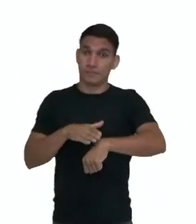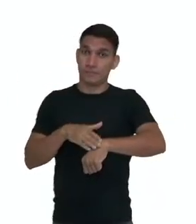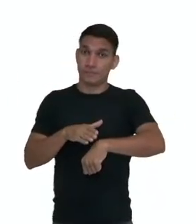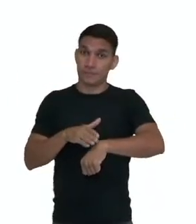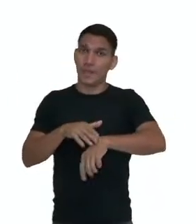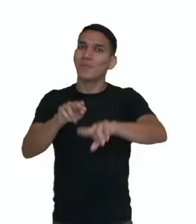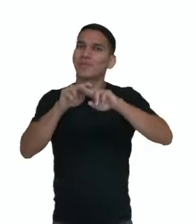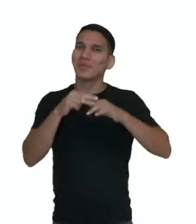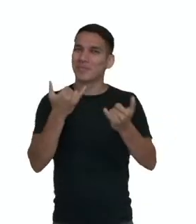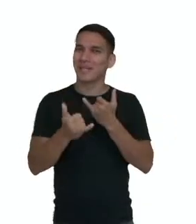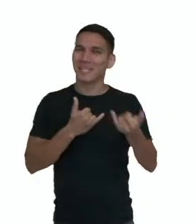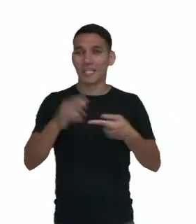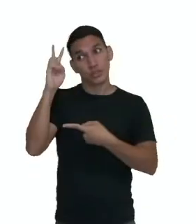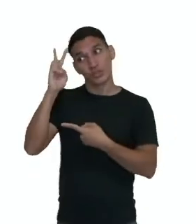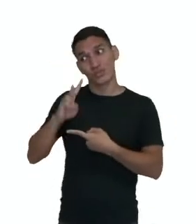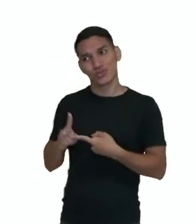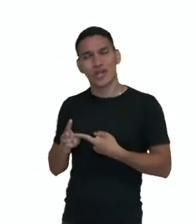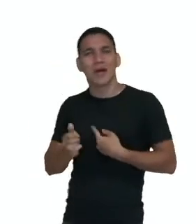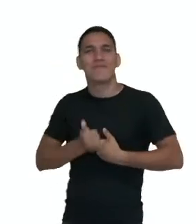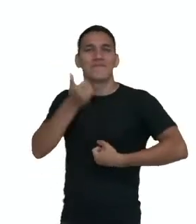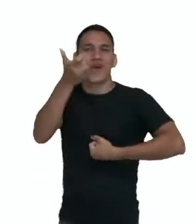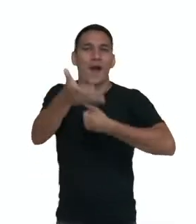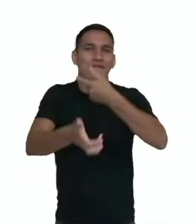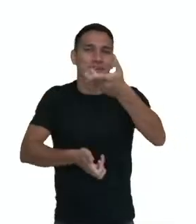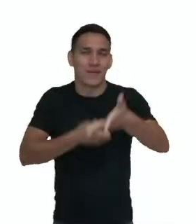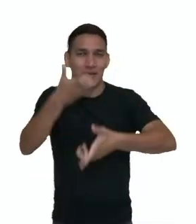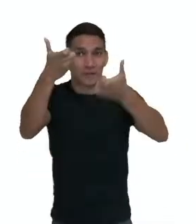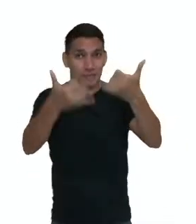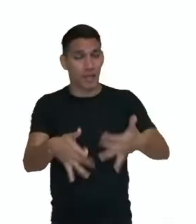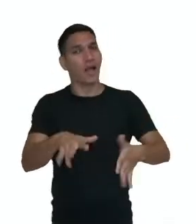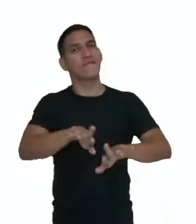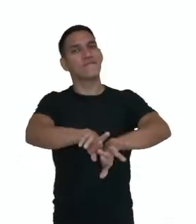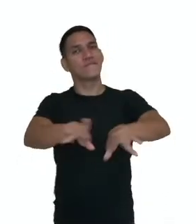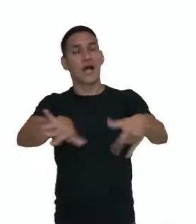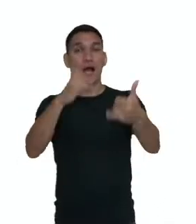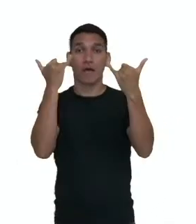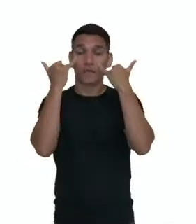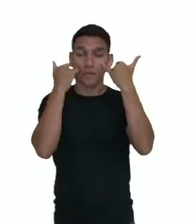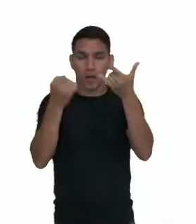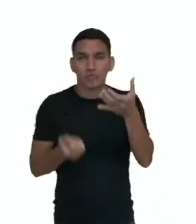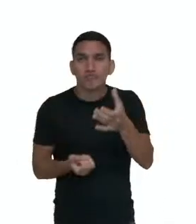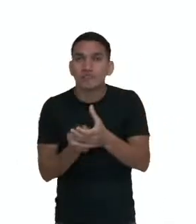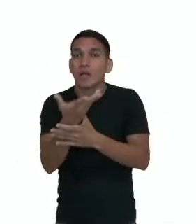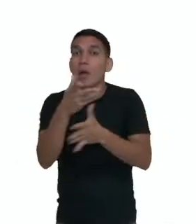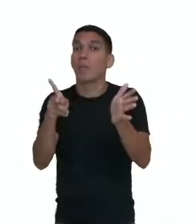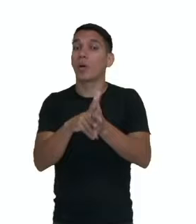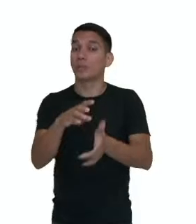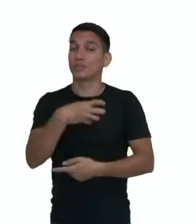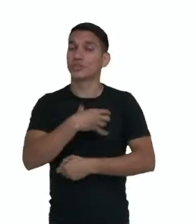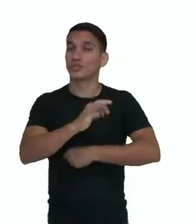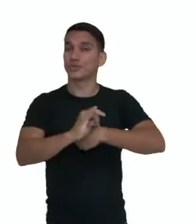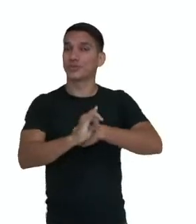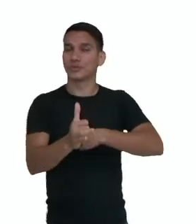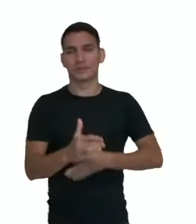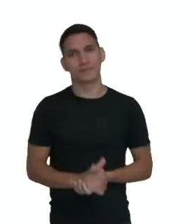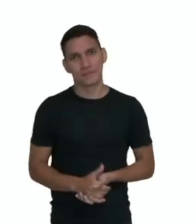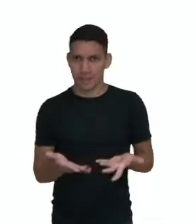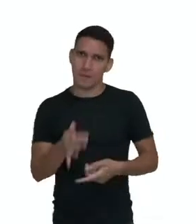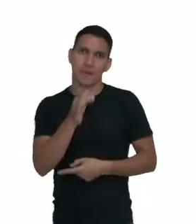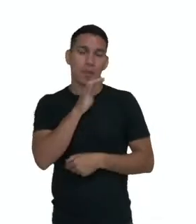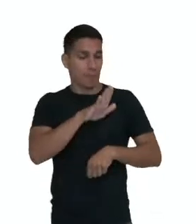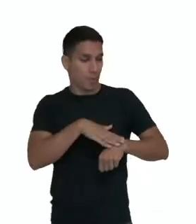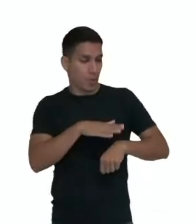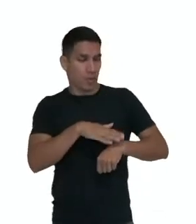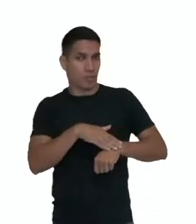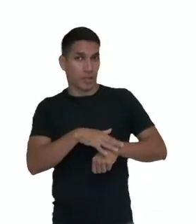um livro de histórias, praticamente, né? Então, várias informações eram contadas por meio de crônicas. Com o tempo,